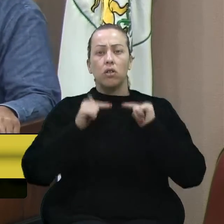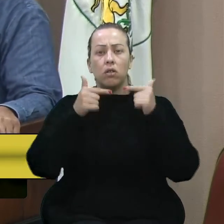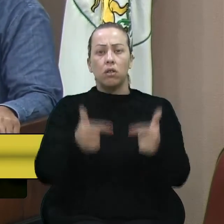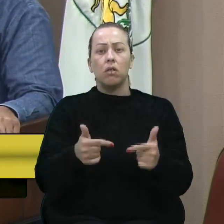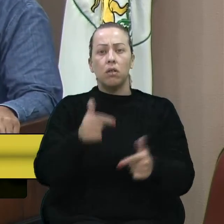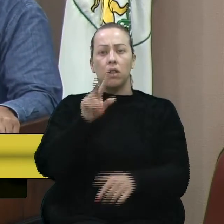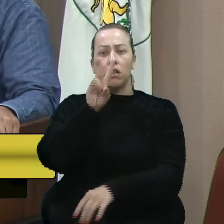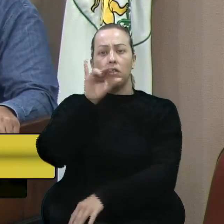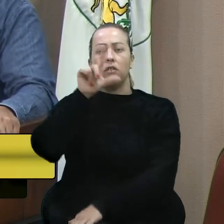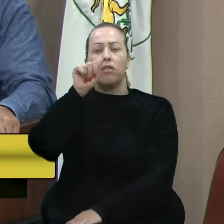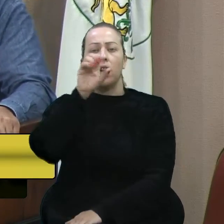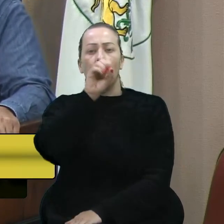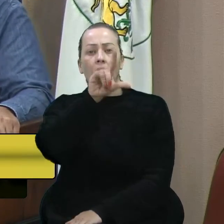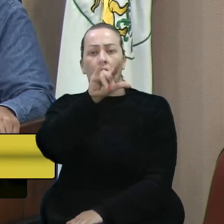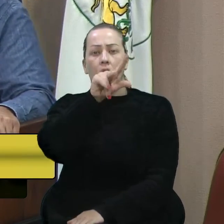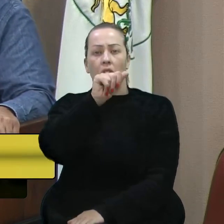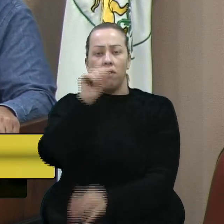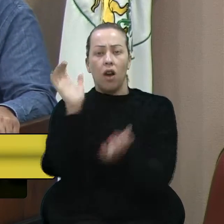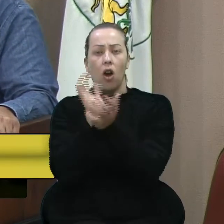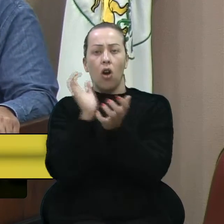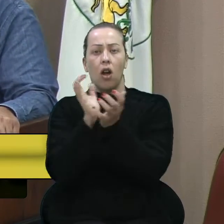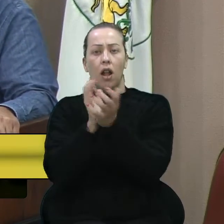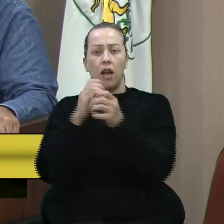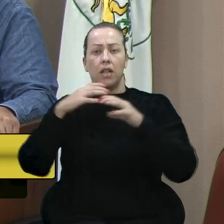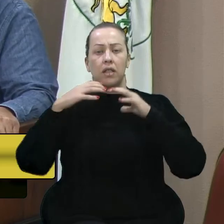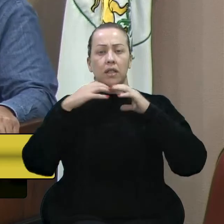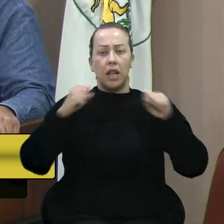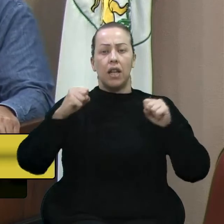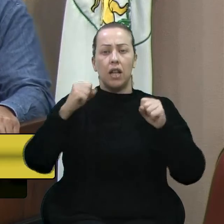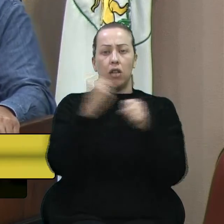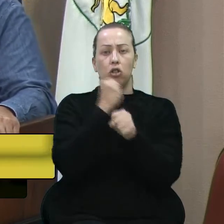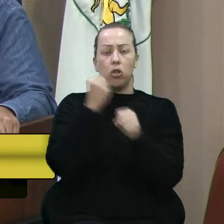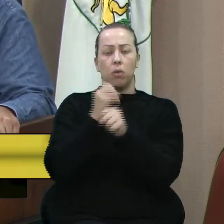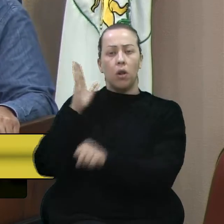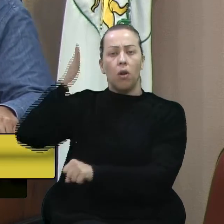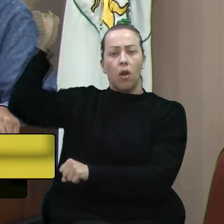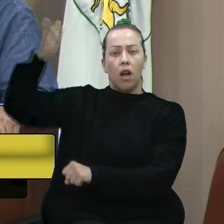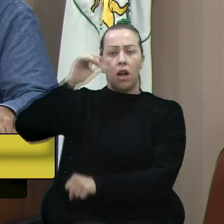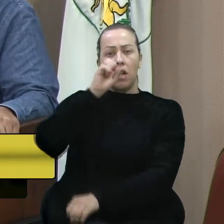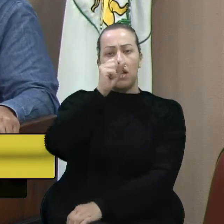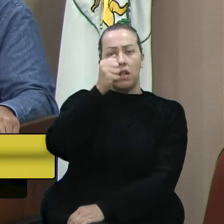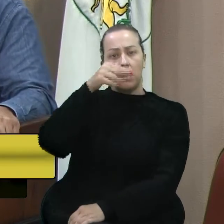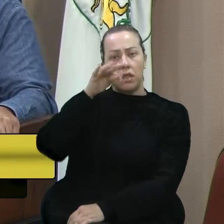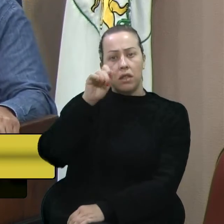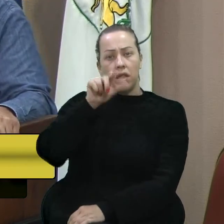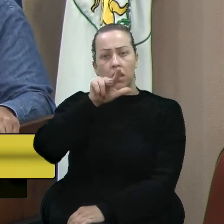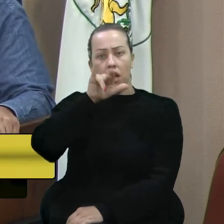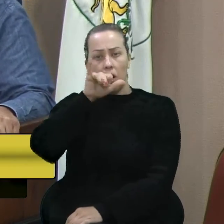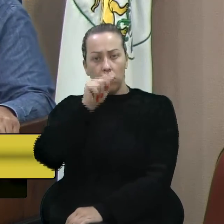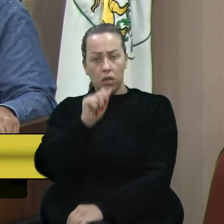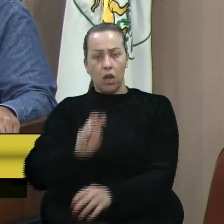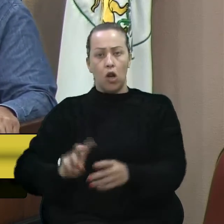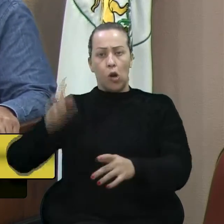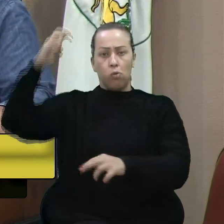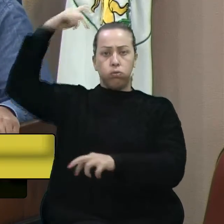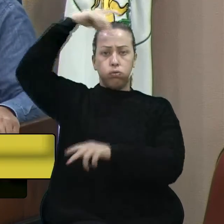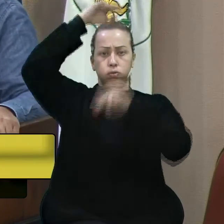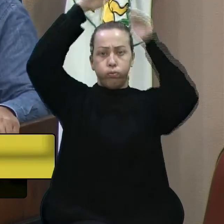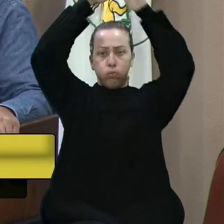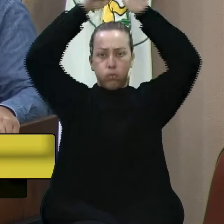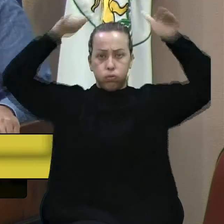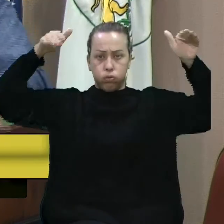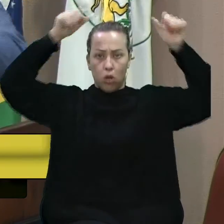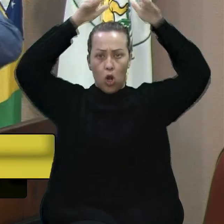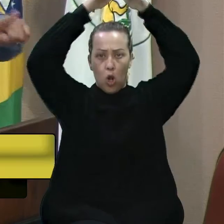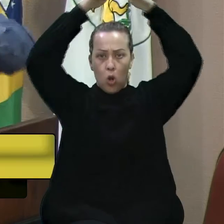Vila Oliva, os colegas servidores da Secretaria de Obras, que estão lá em Santa Lúcia, subindo telha,